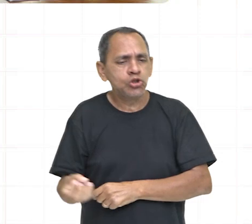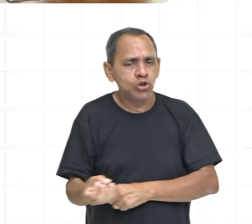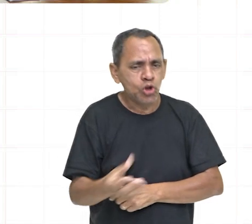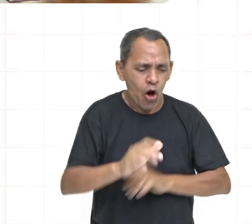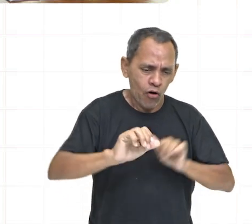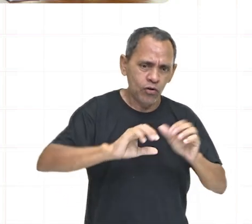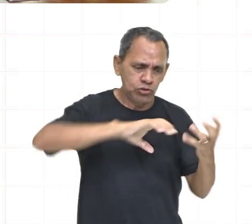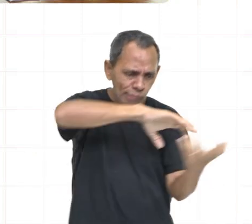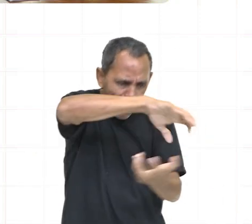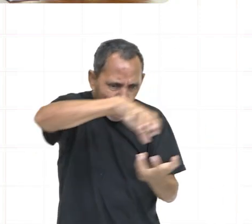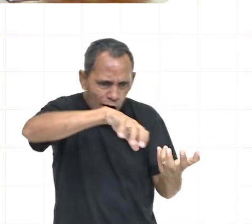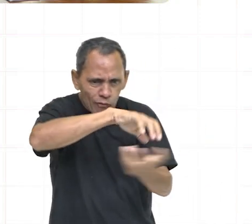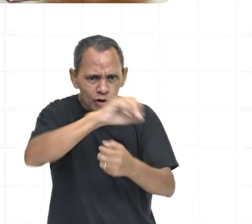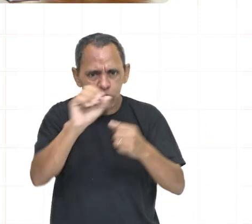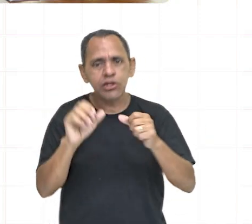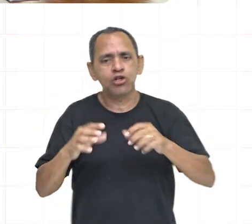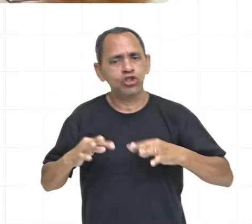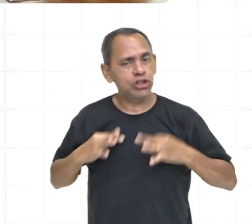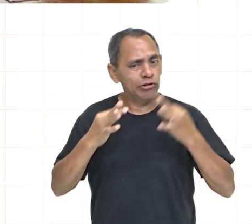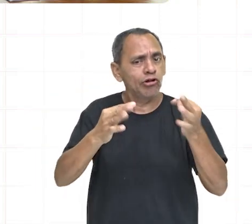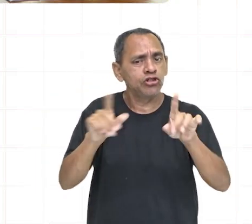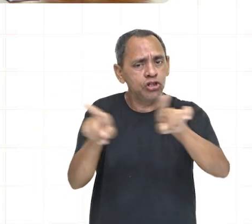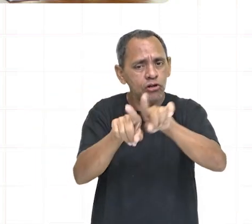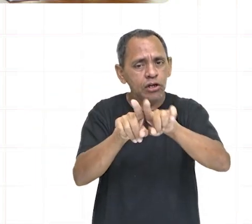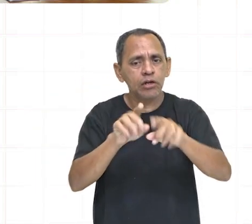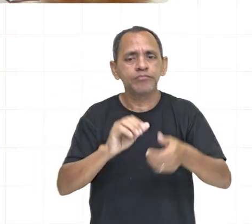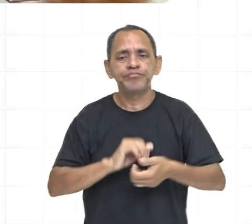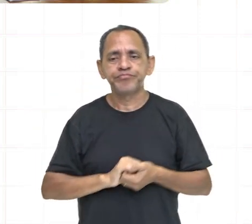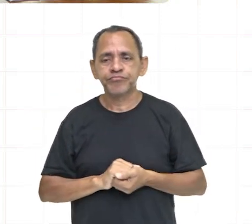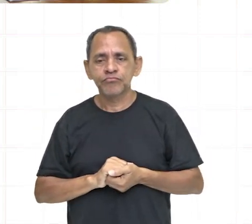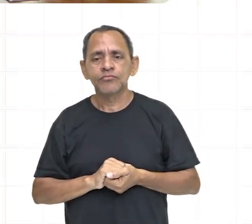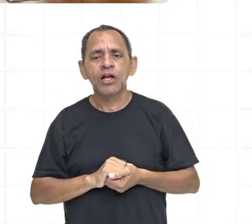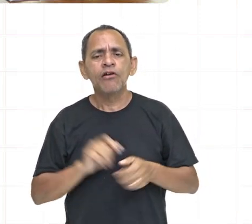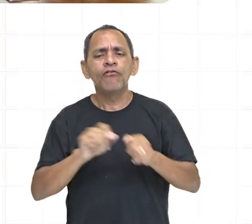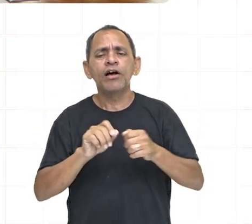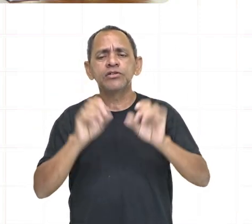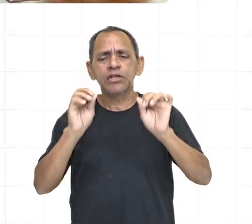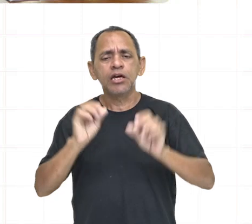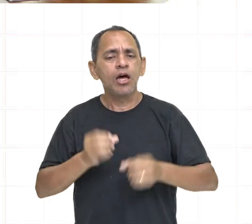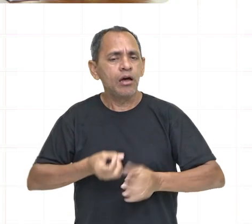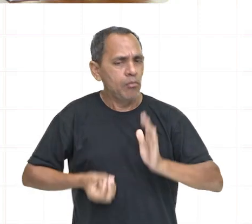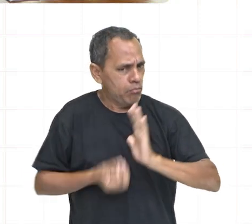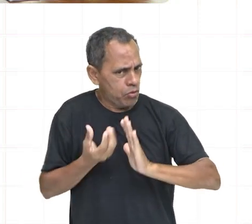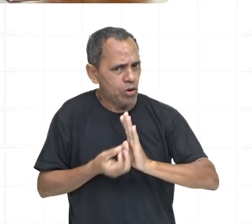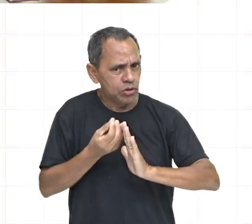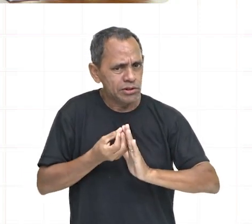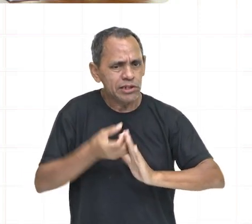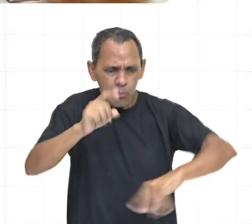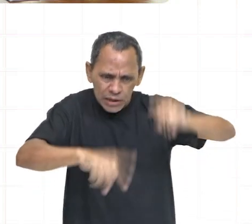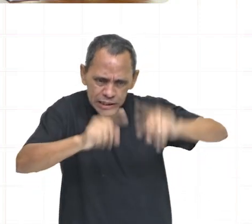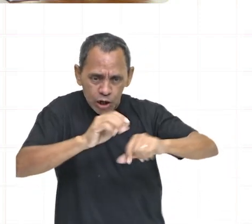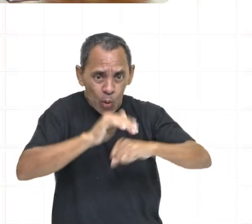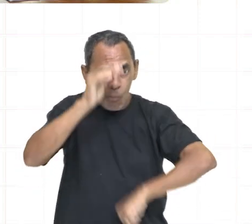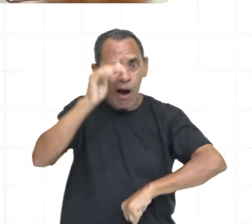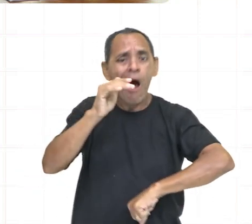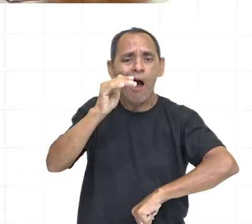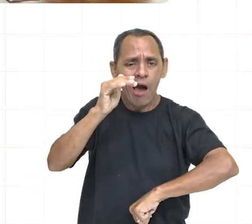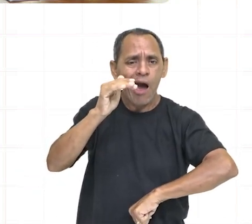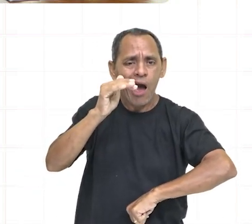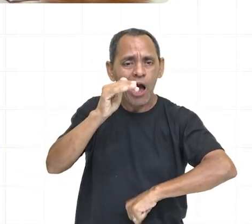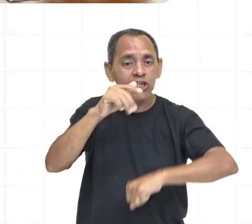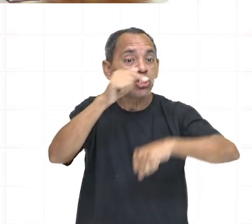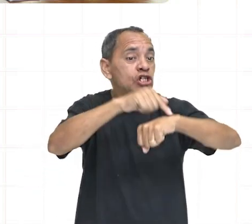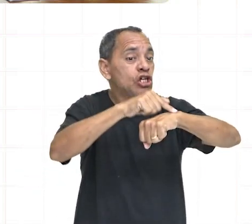constante que faz, inclusive, com que nós tenhamos mais produtividade em menos espaço, não é